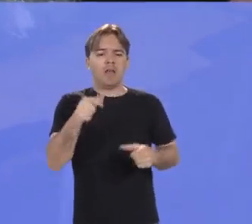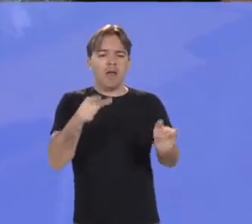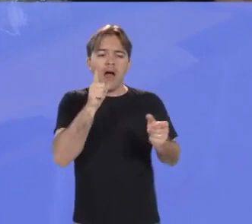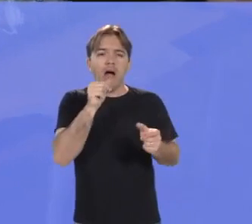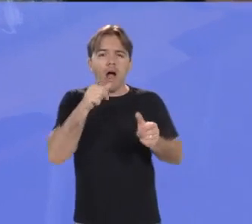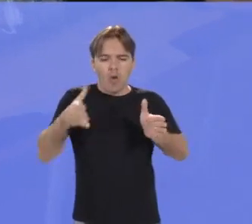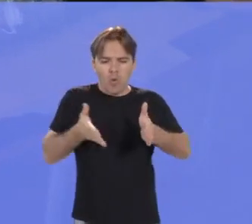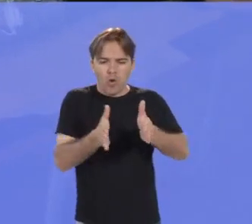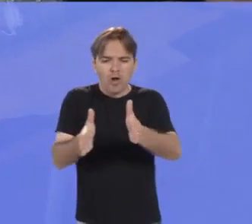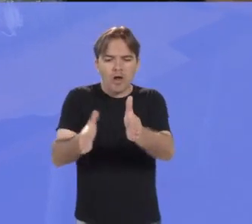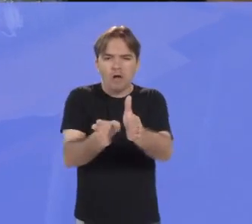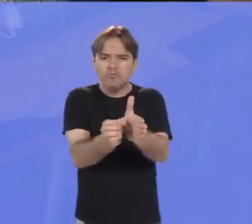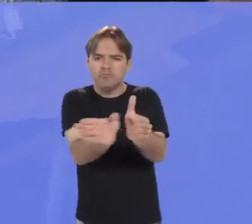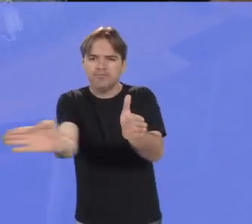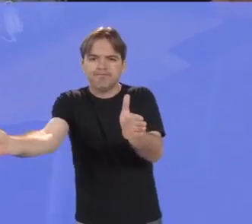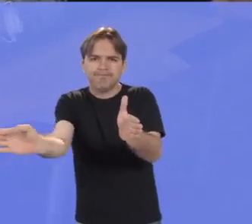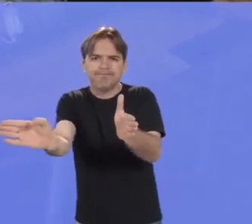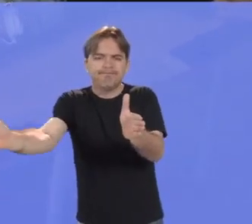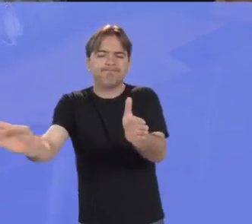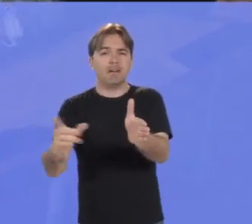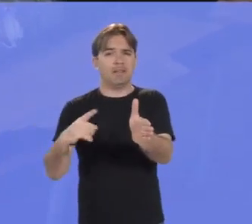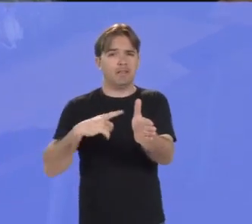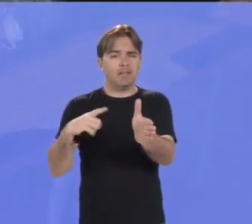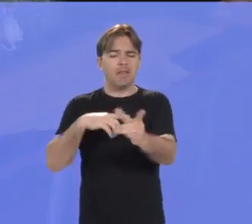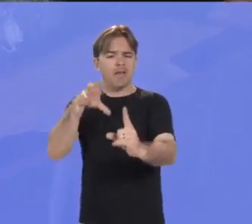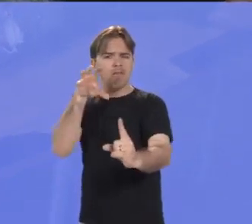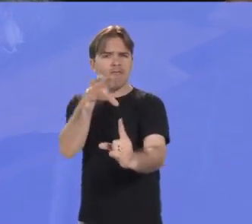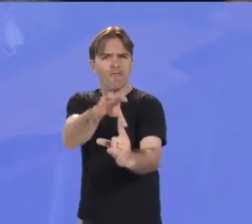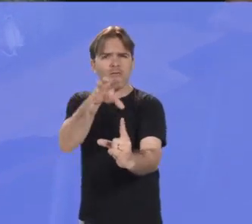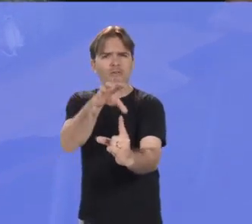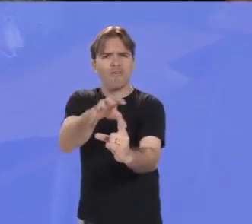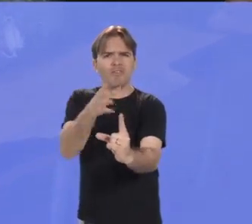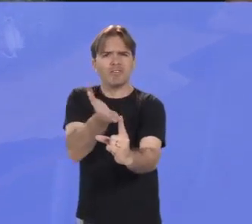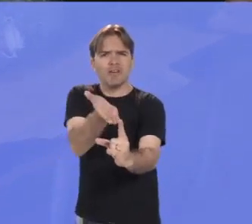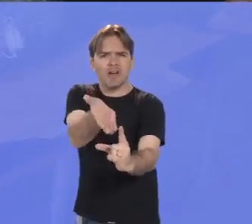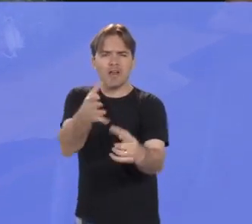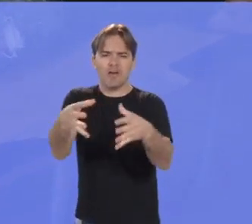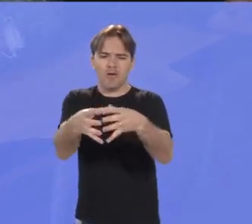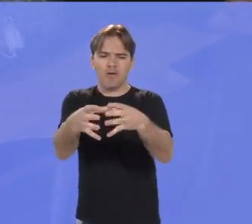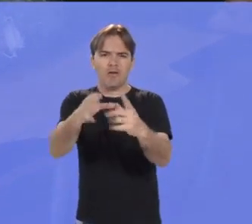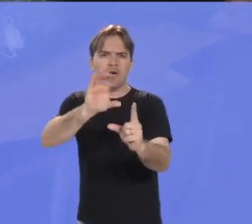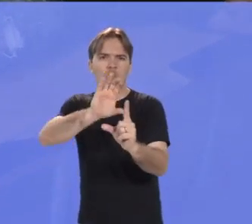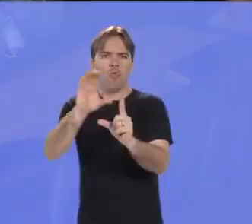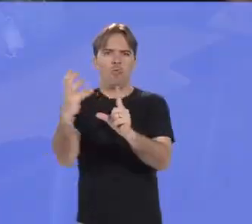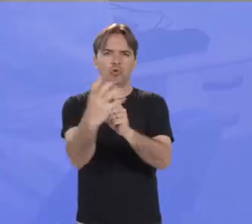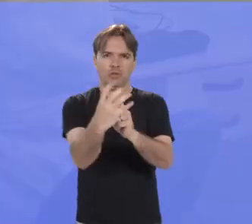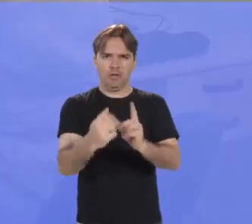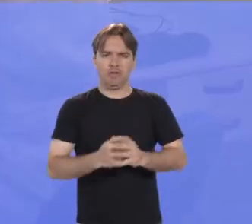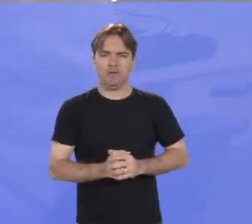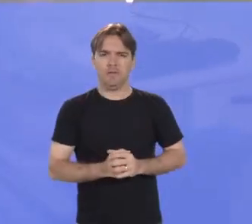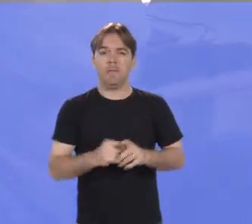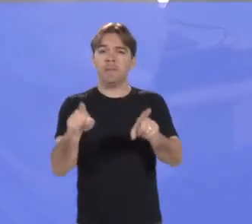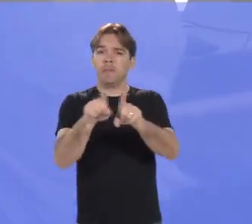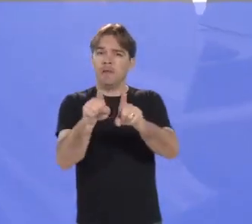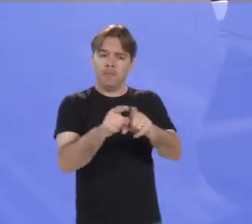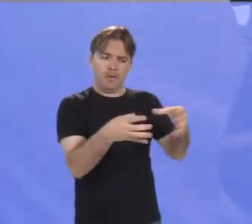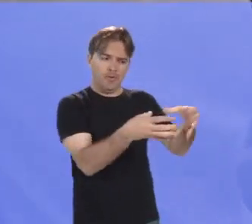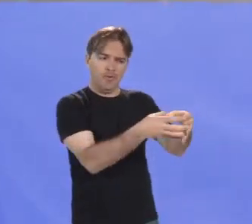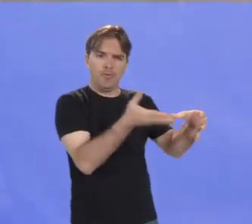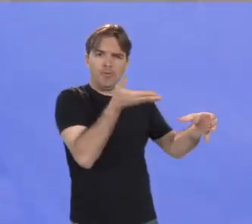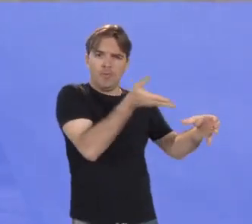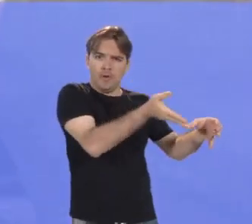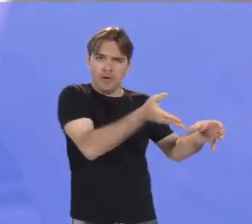a transposição do Rio São Francisco, que atinge a comunidade Trucá. E nós também temos uma comunidade urbana